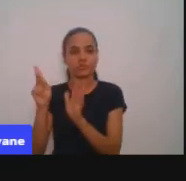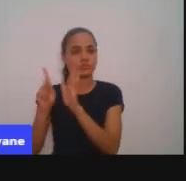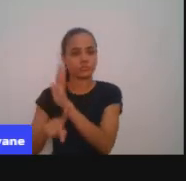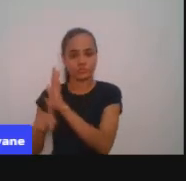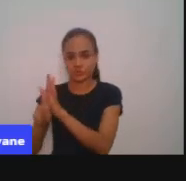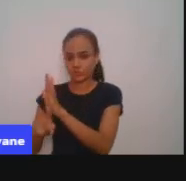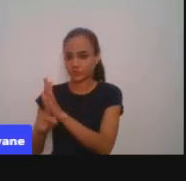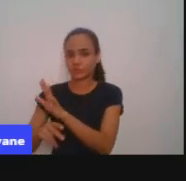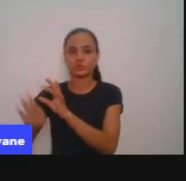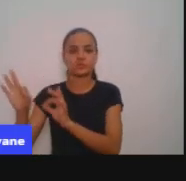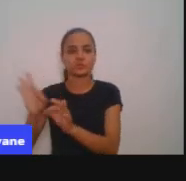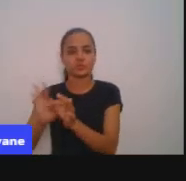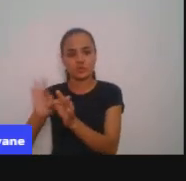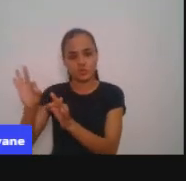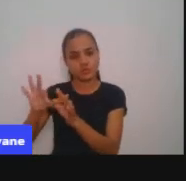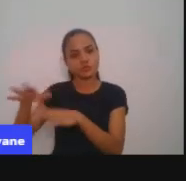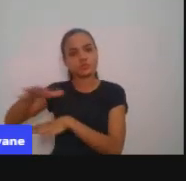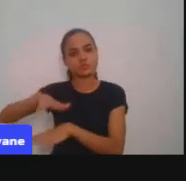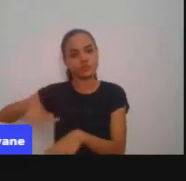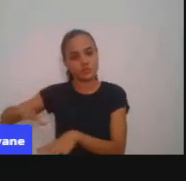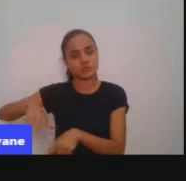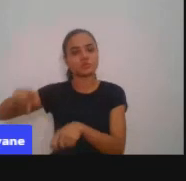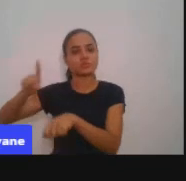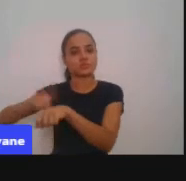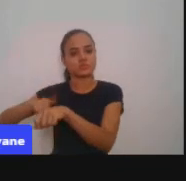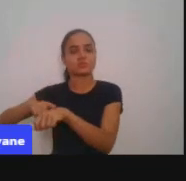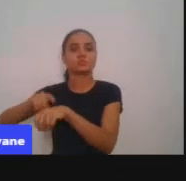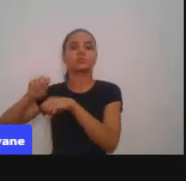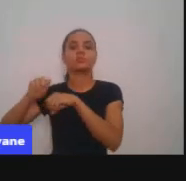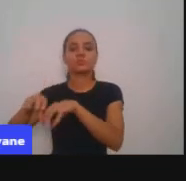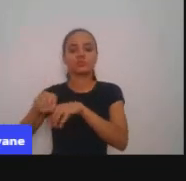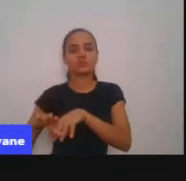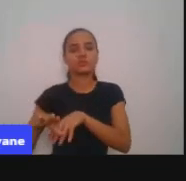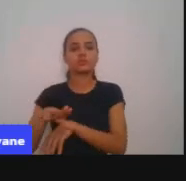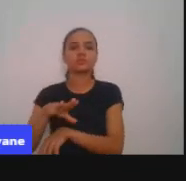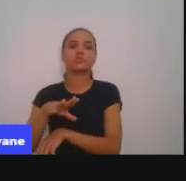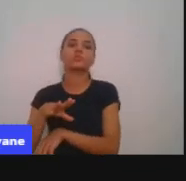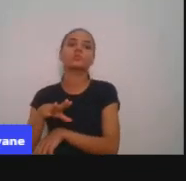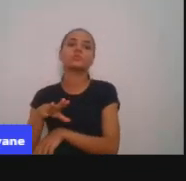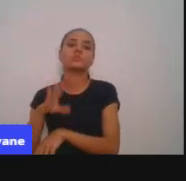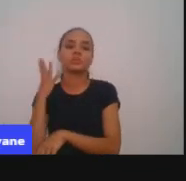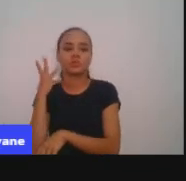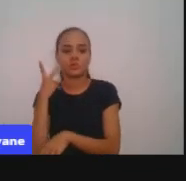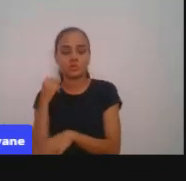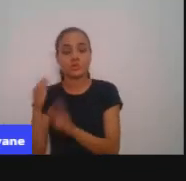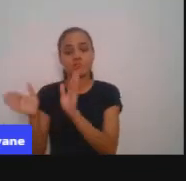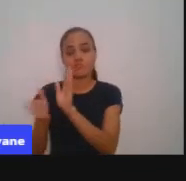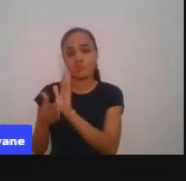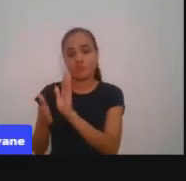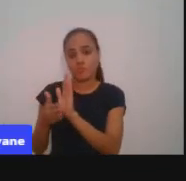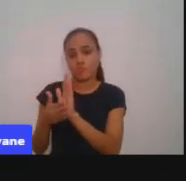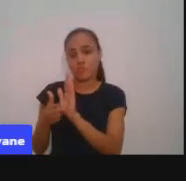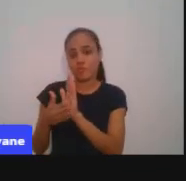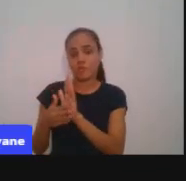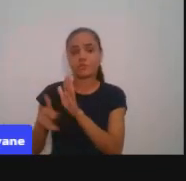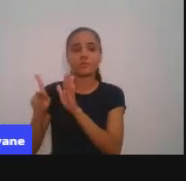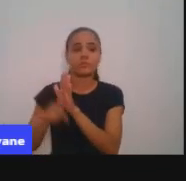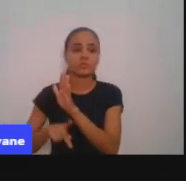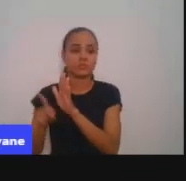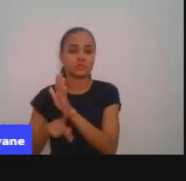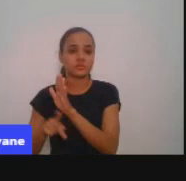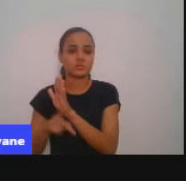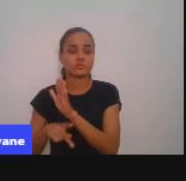planejamento, organizando os tempos e os espaços para a educação infantil, com suas propostas, seus planejamentos, os recursos